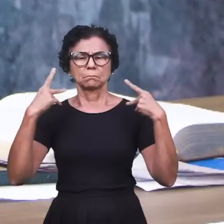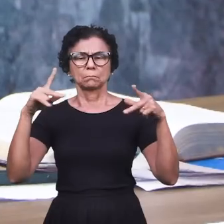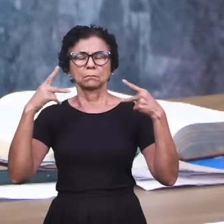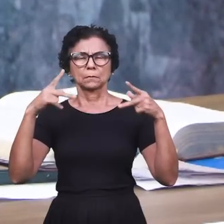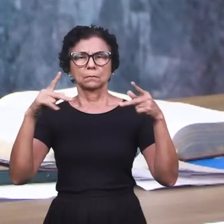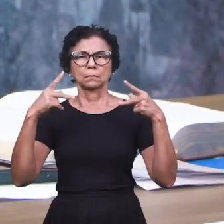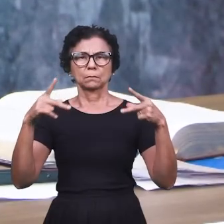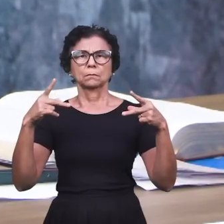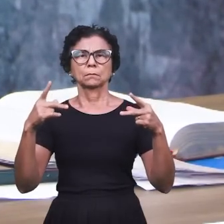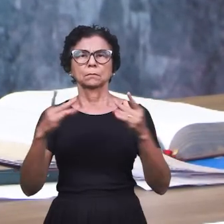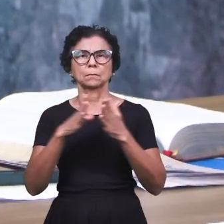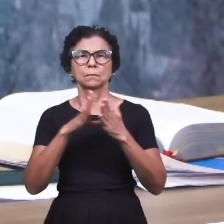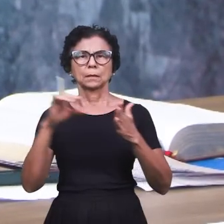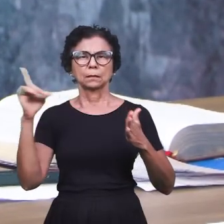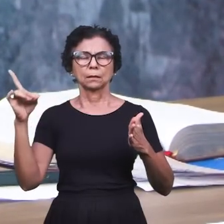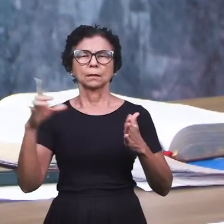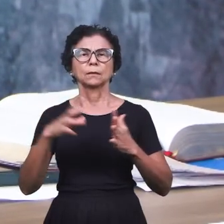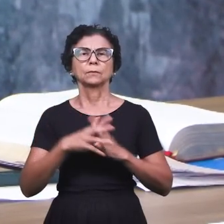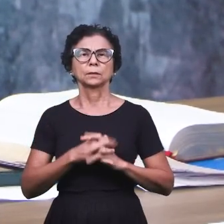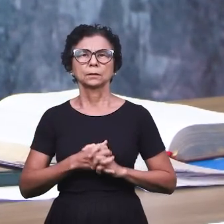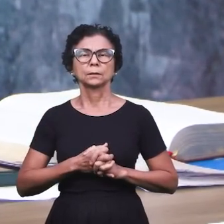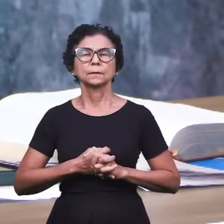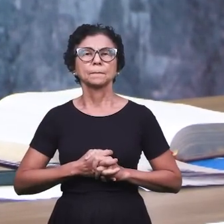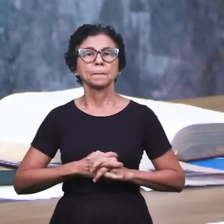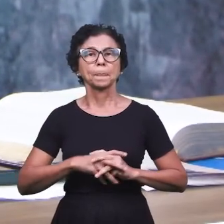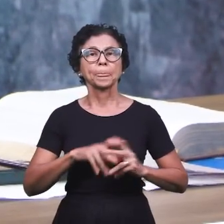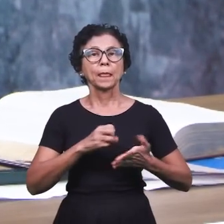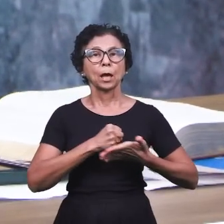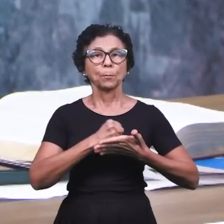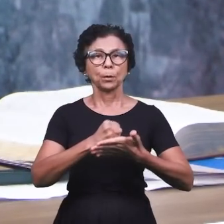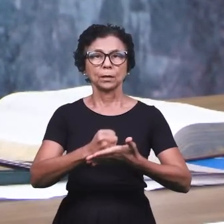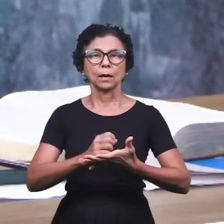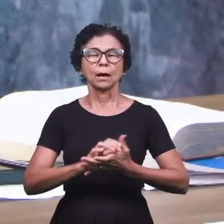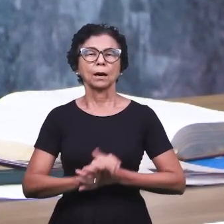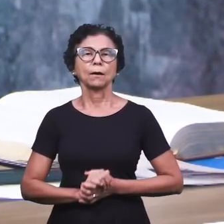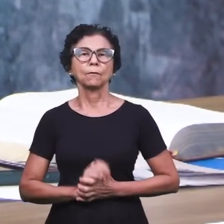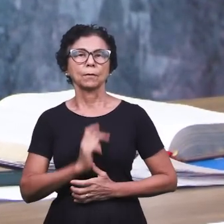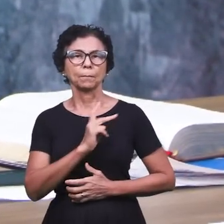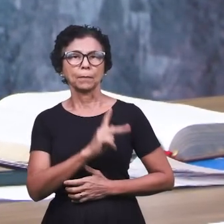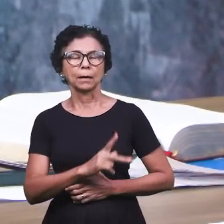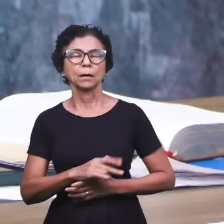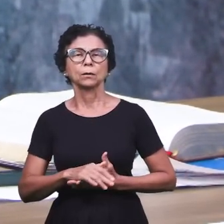Os próprios cooperadores de Paulo nas viagens missionárias, né, Silas, Barnabé,